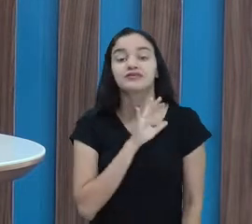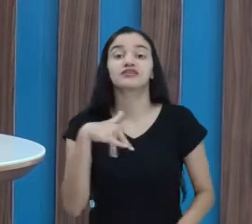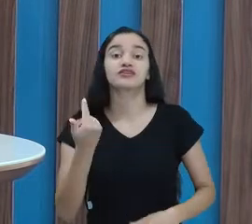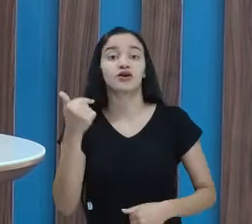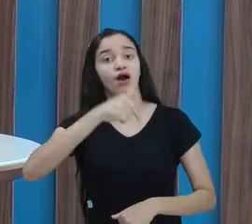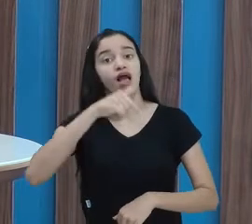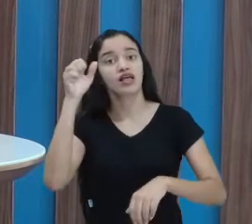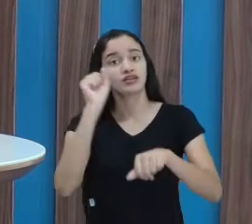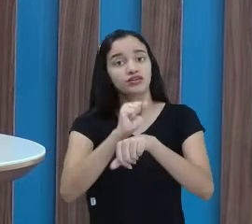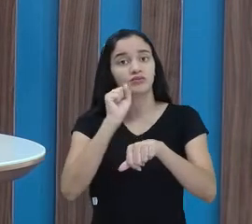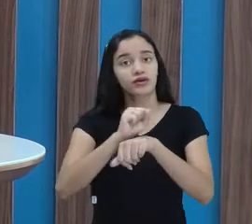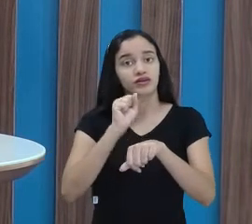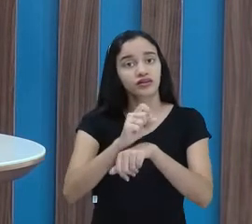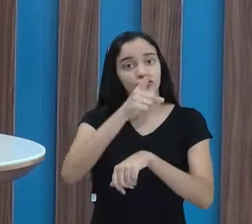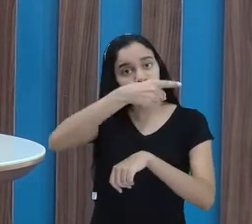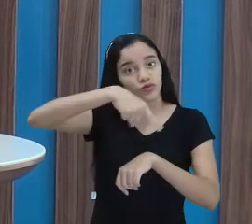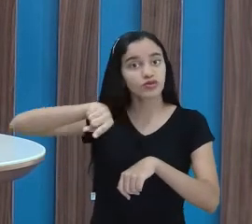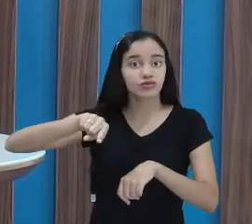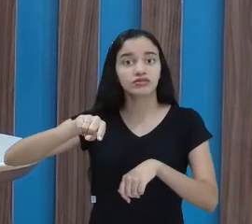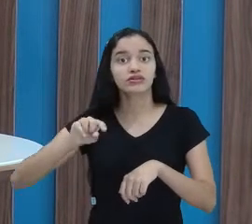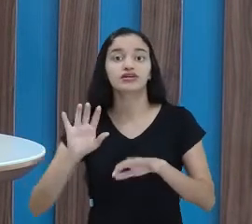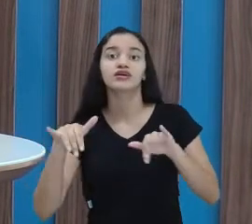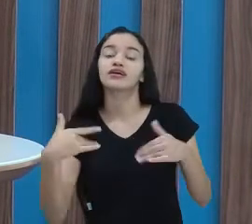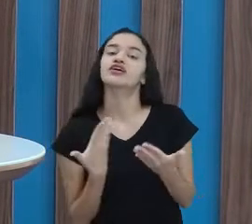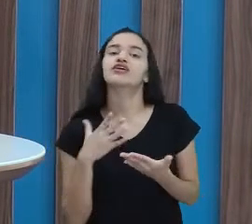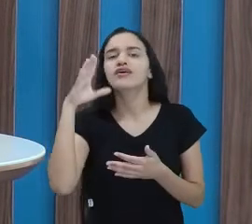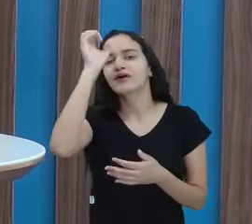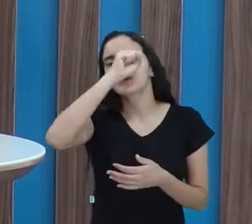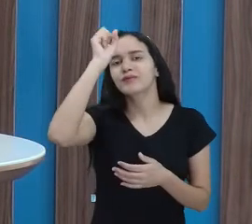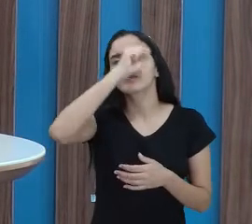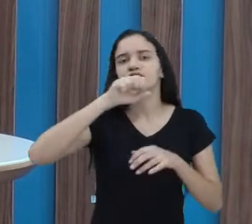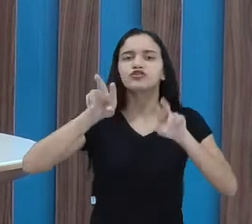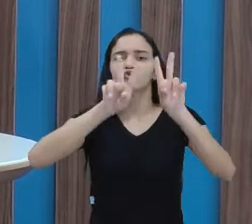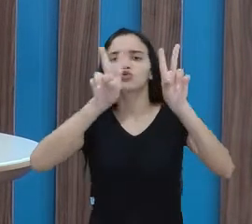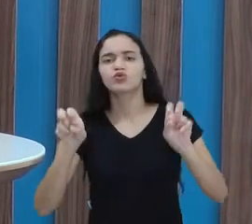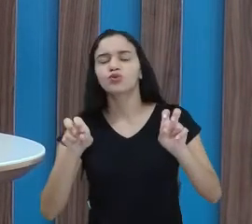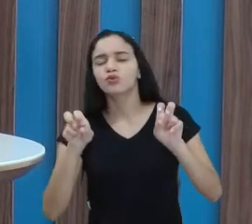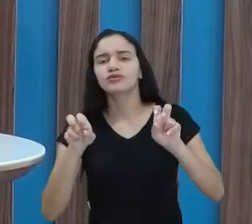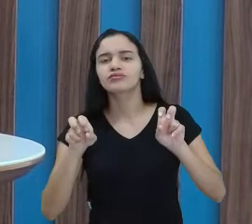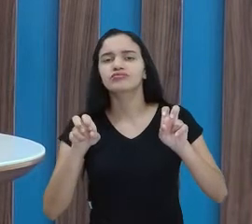aqui esperando você falar. E hoje a gente vai aprender sobre